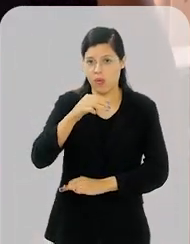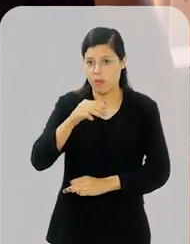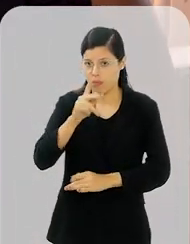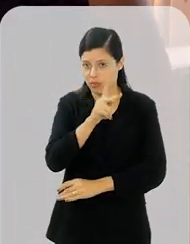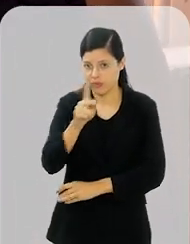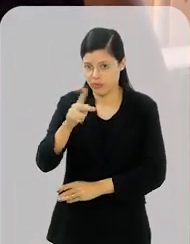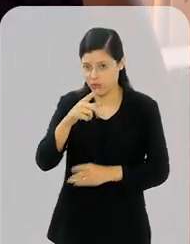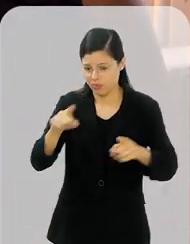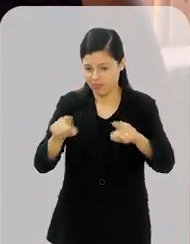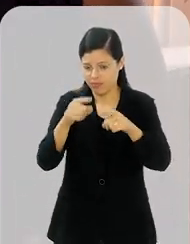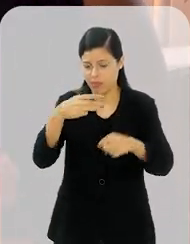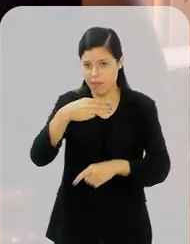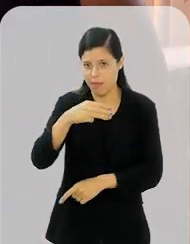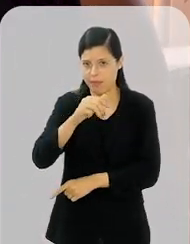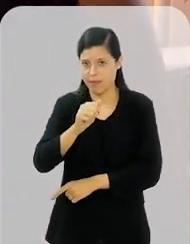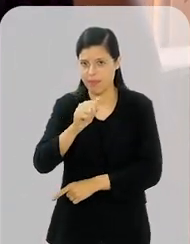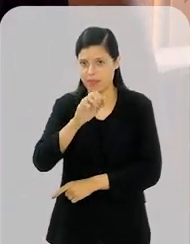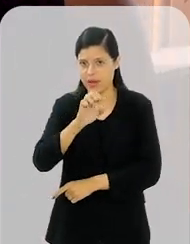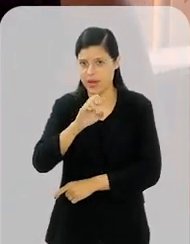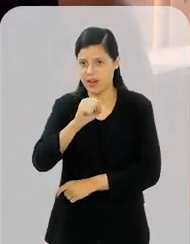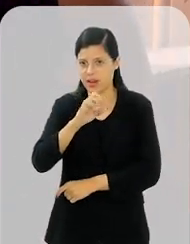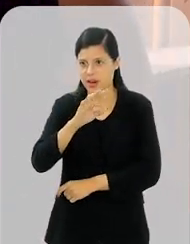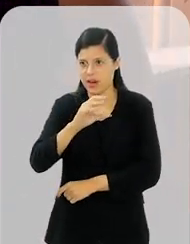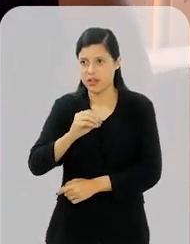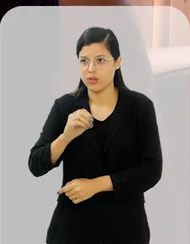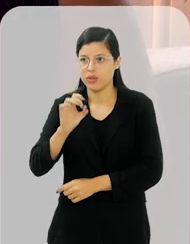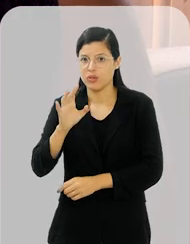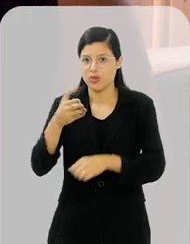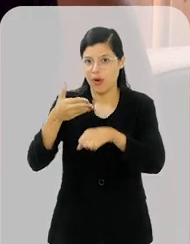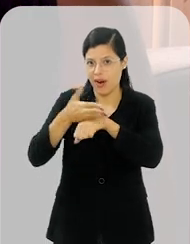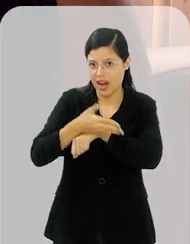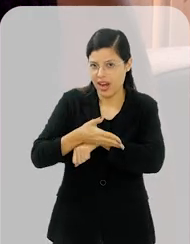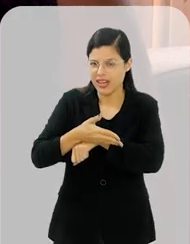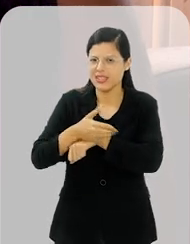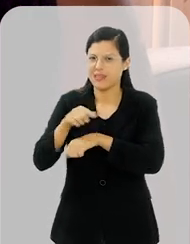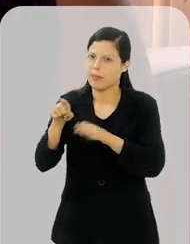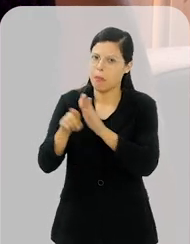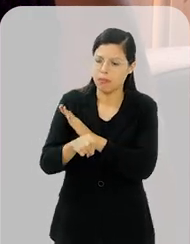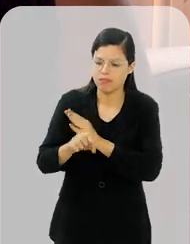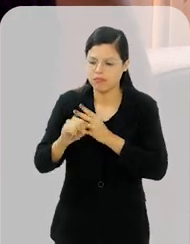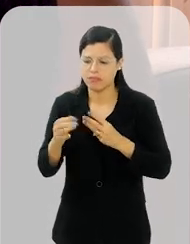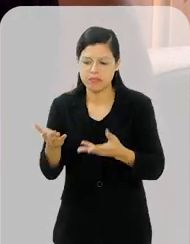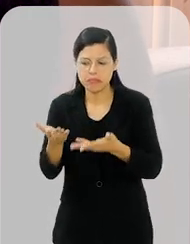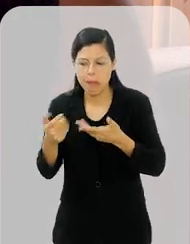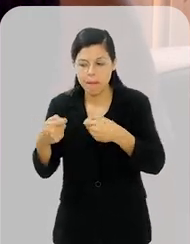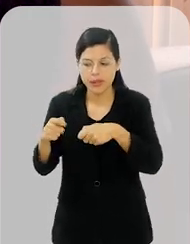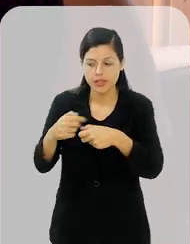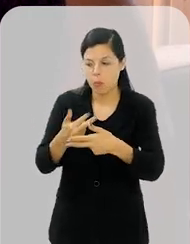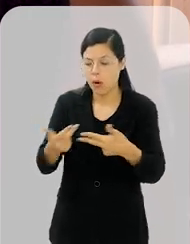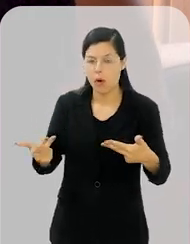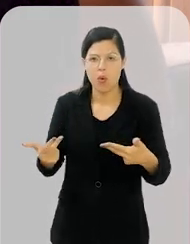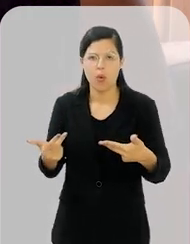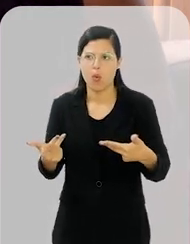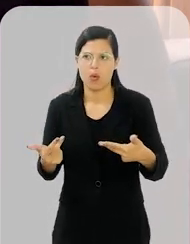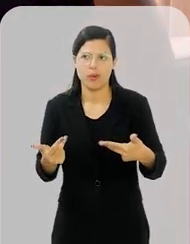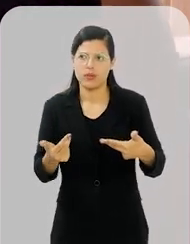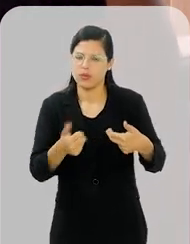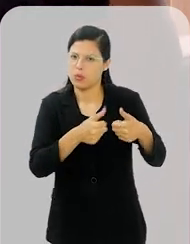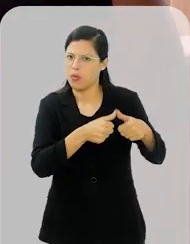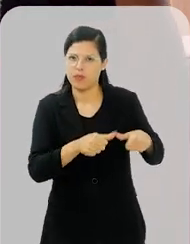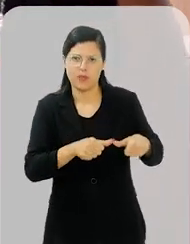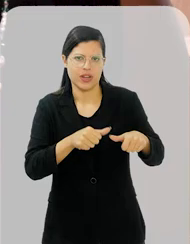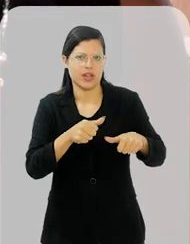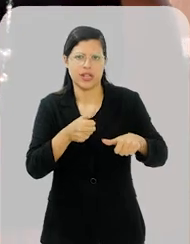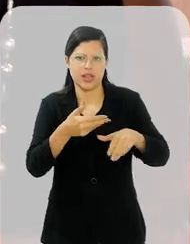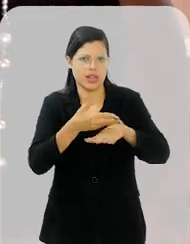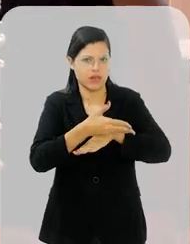perguntar se ele quer alguma coisa e tem que deixá-lo sozinho. Isso é muito importante. A camareira não fica dentro do